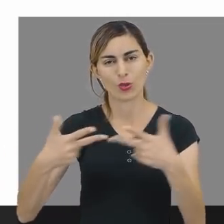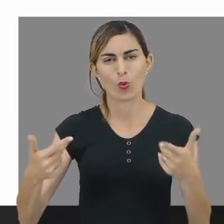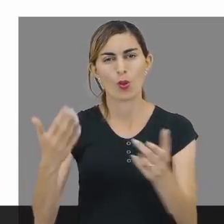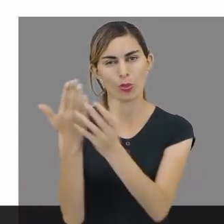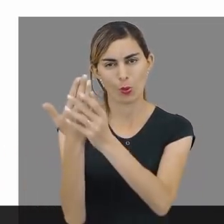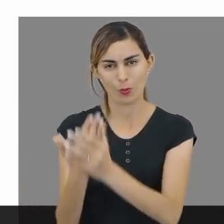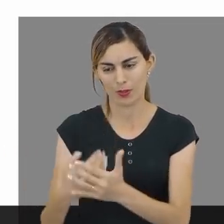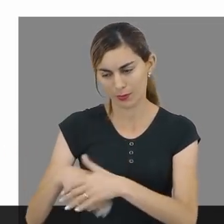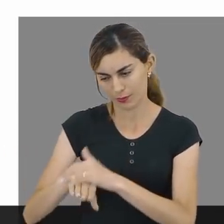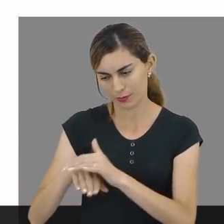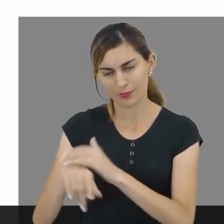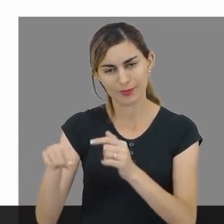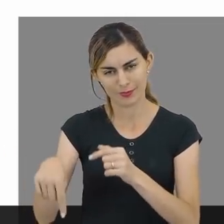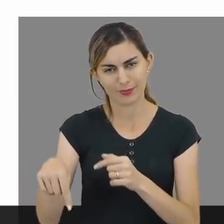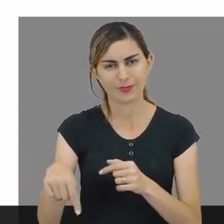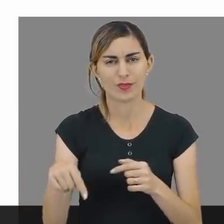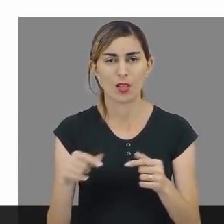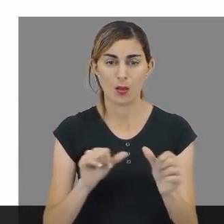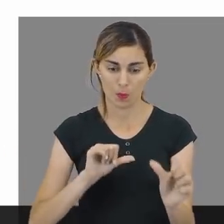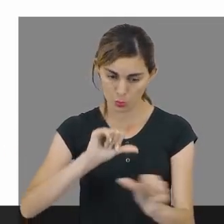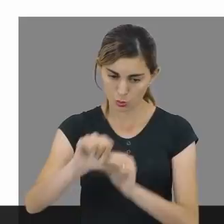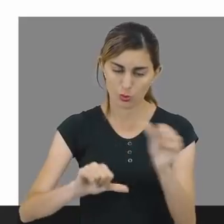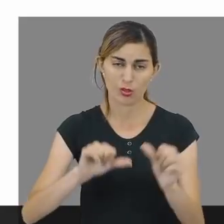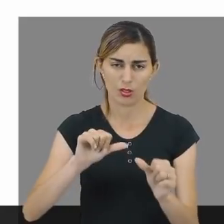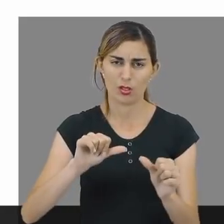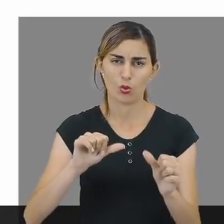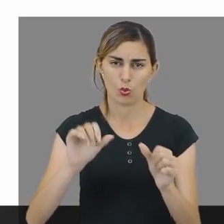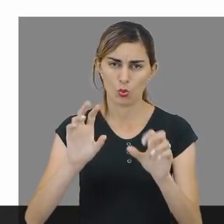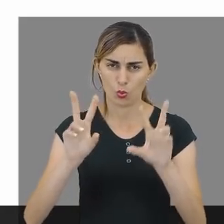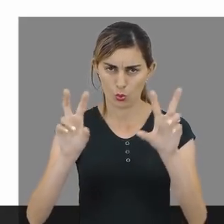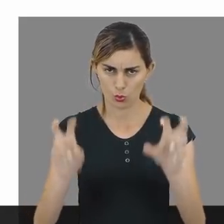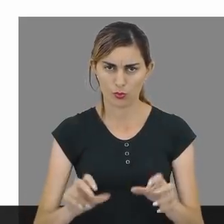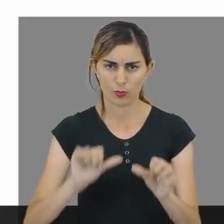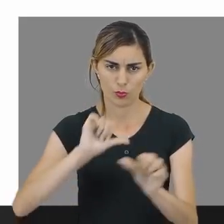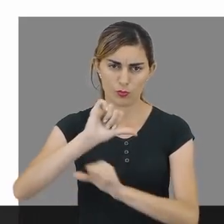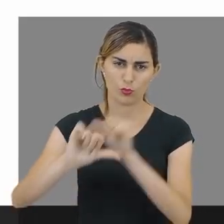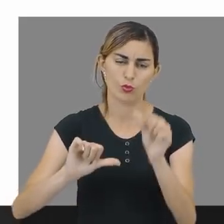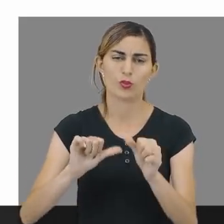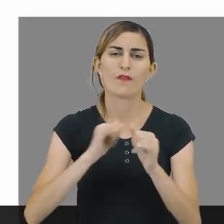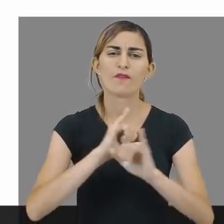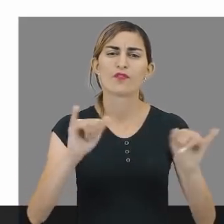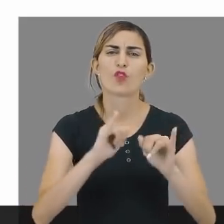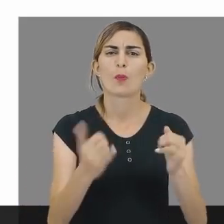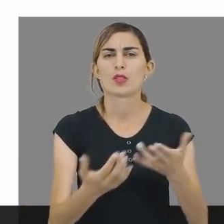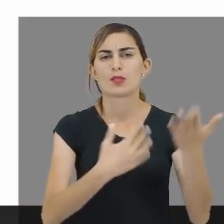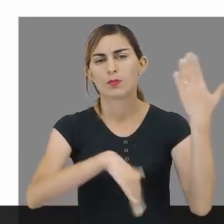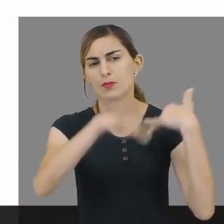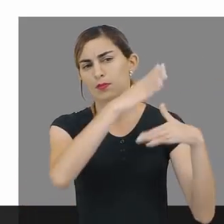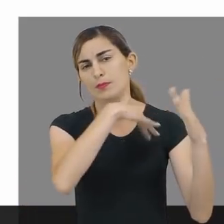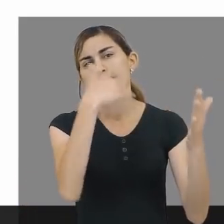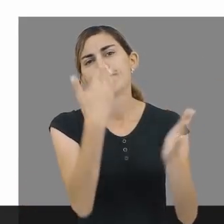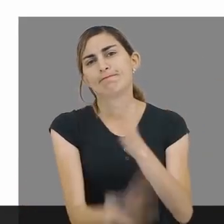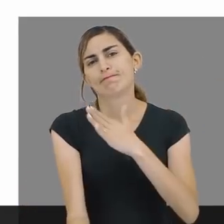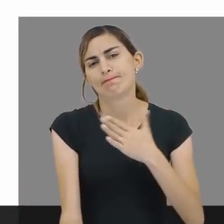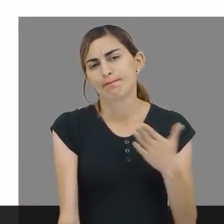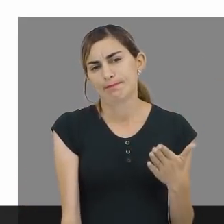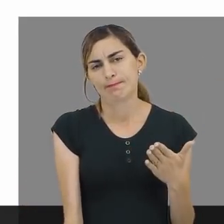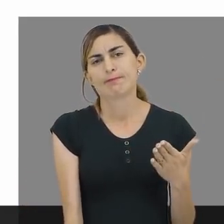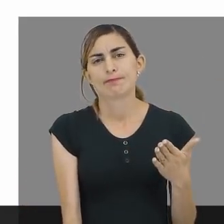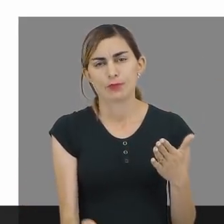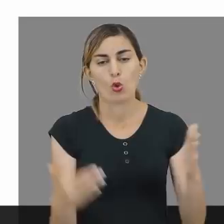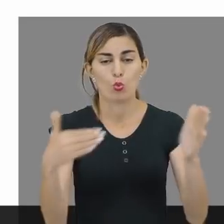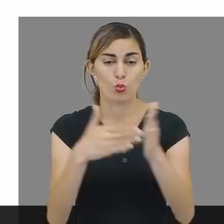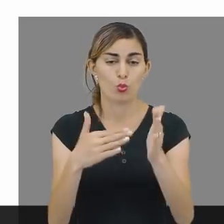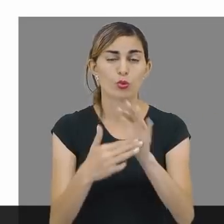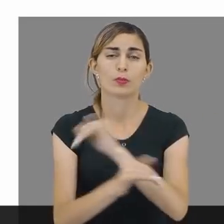Porém, quando o conteúdo de uma variável é alterado, a informação anterior é perdida. Então, a